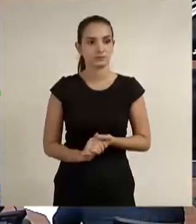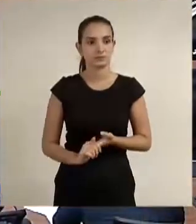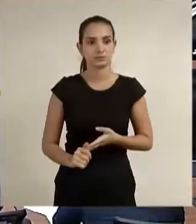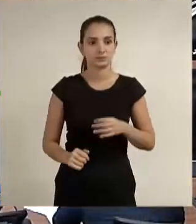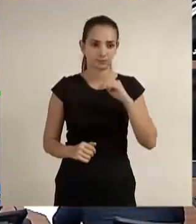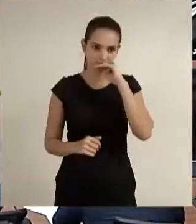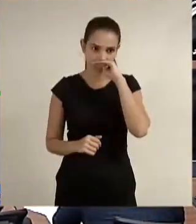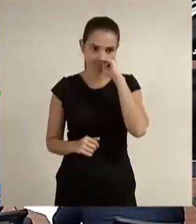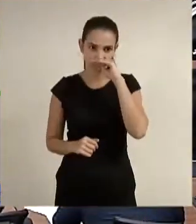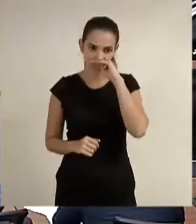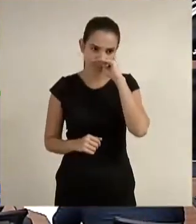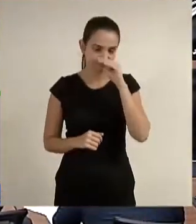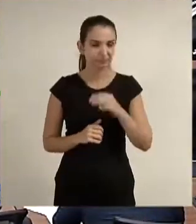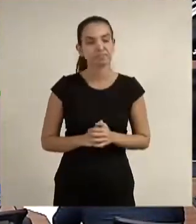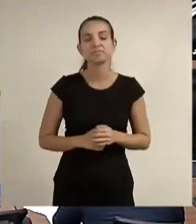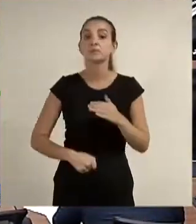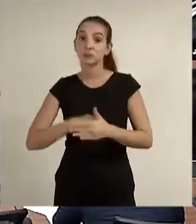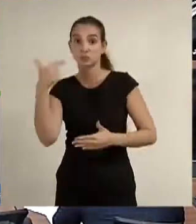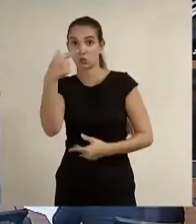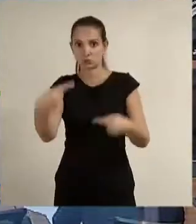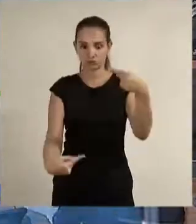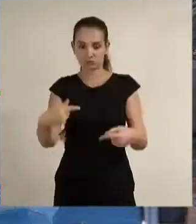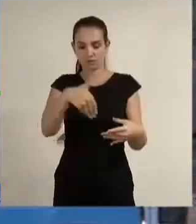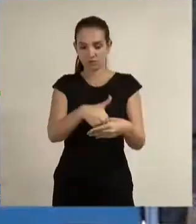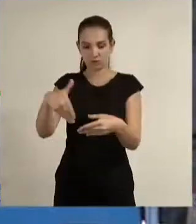Em segunda discussão e votação nominal.